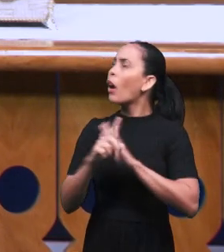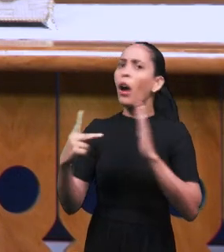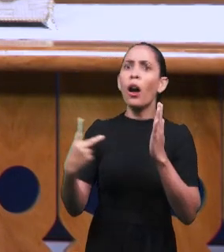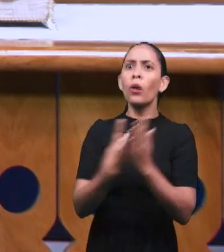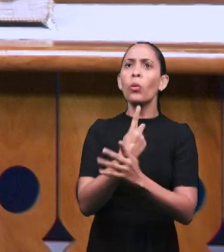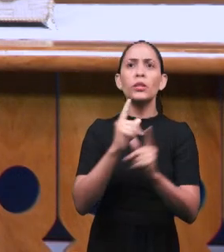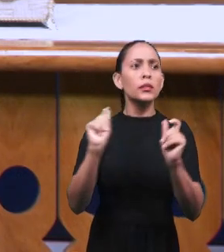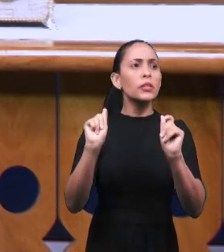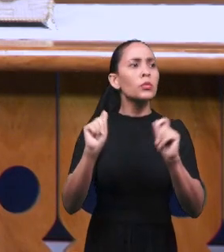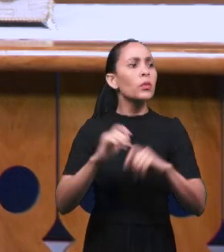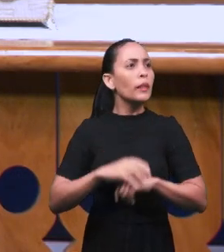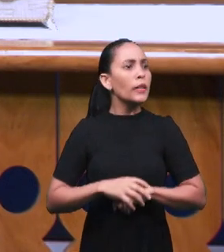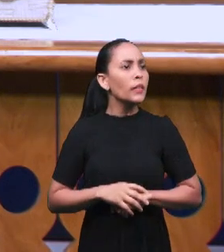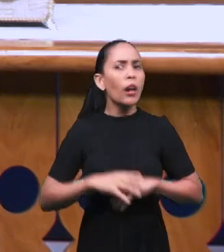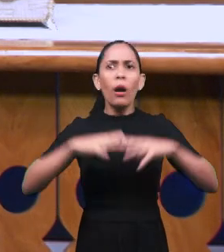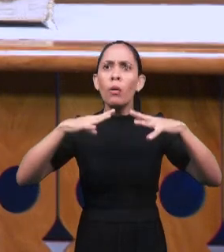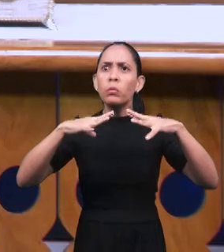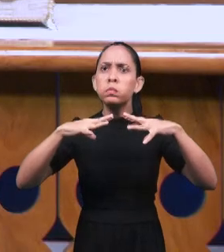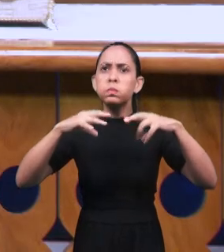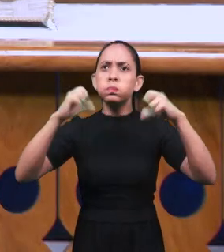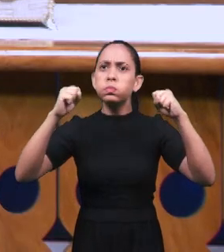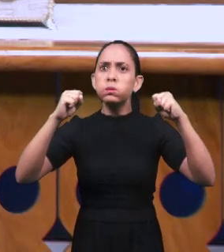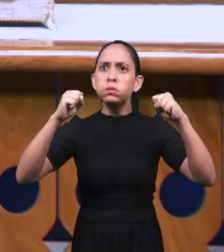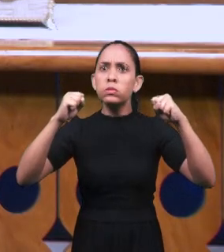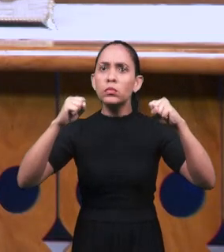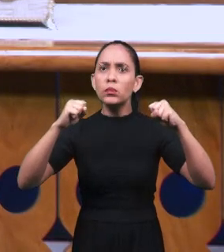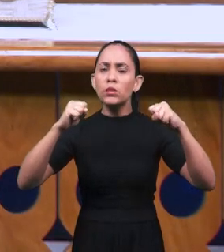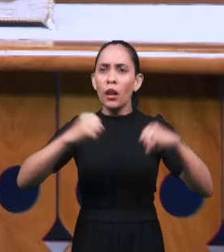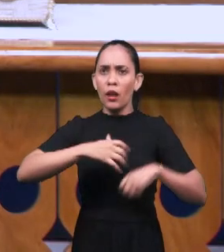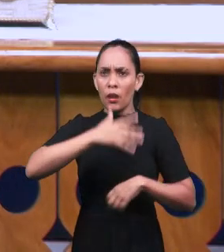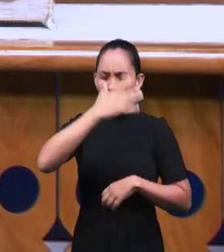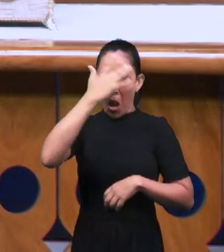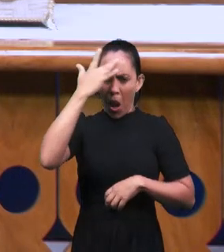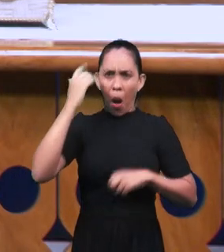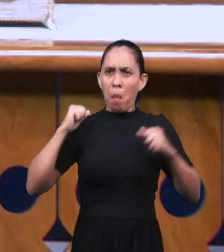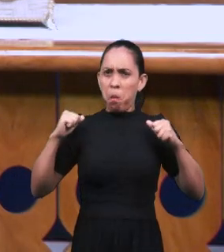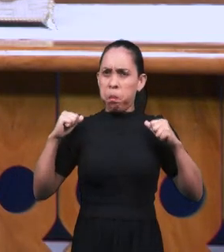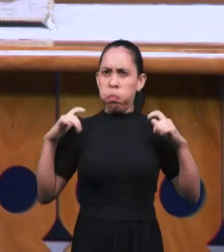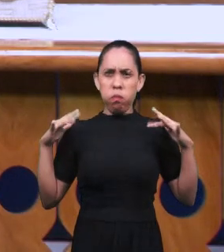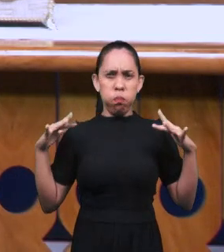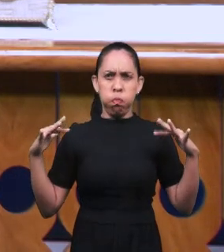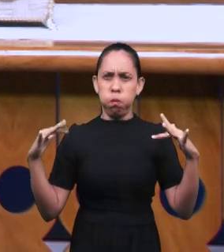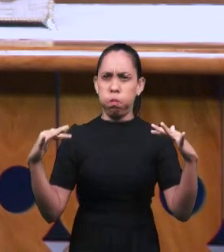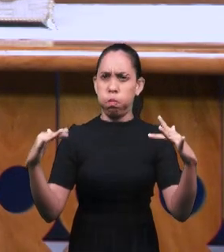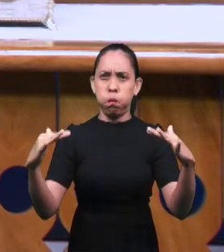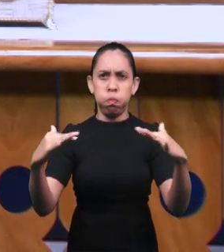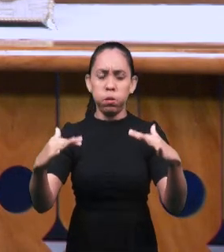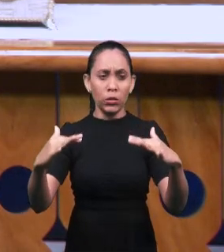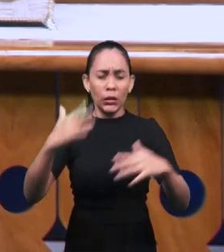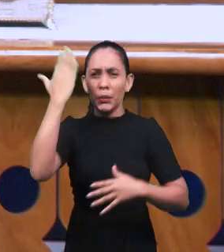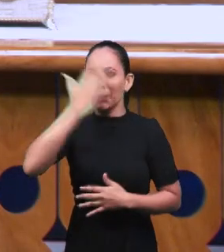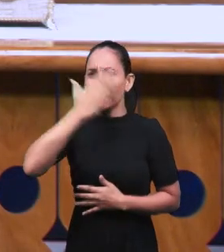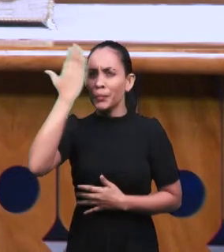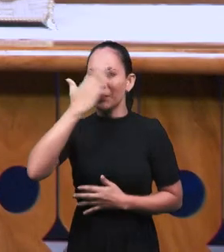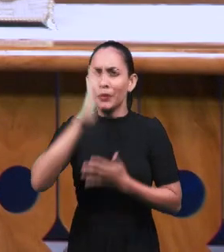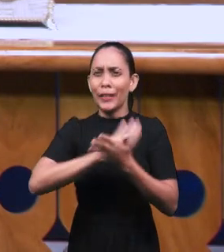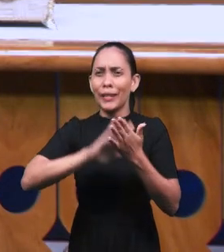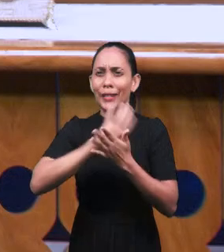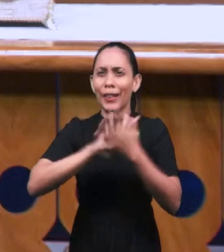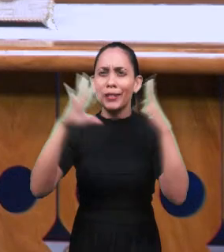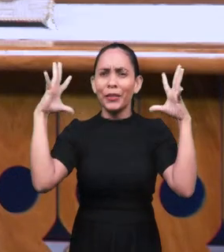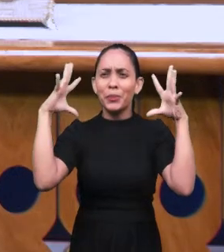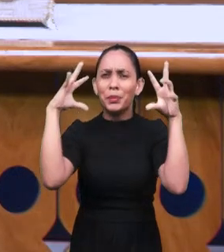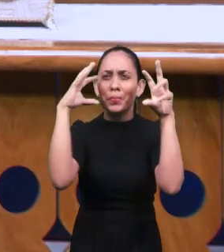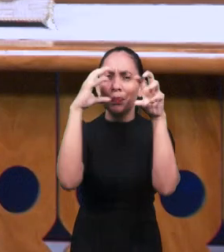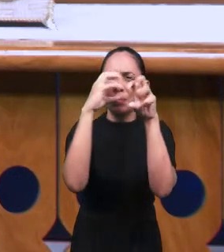está acontecendo? Tumulto para todo lado. Ninguém, está tudo escuro, trevas.